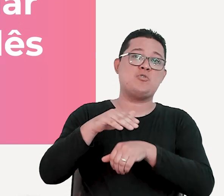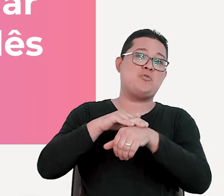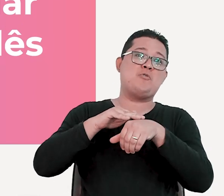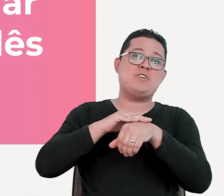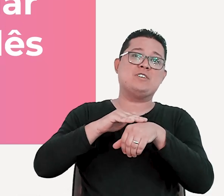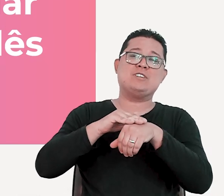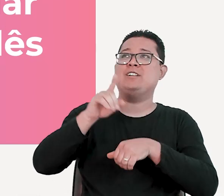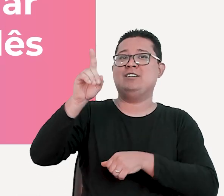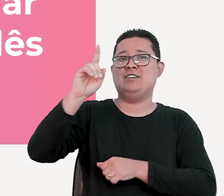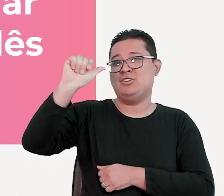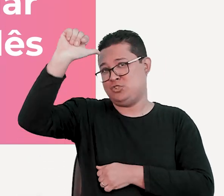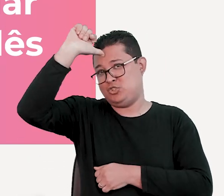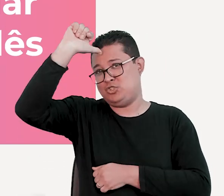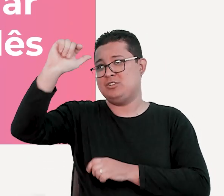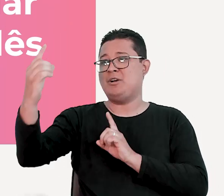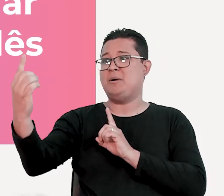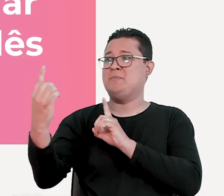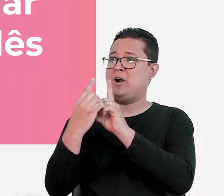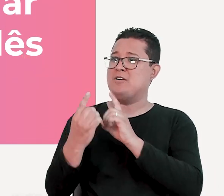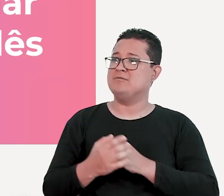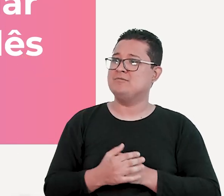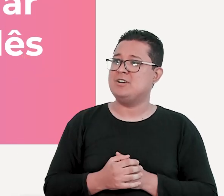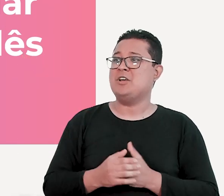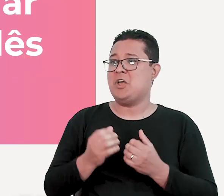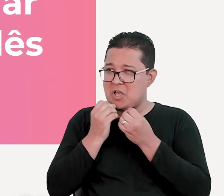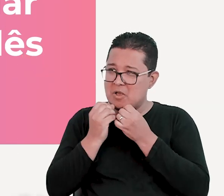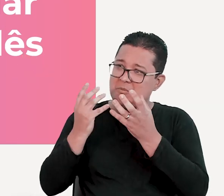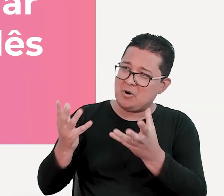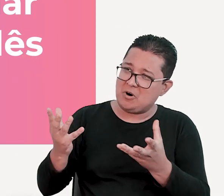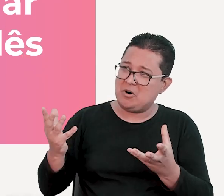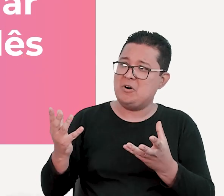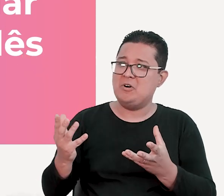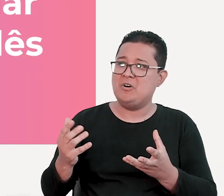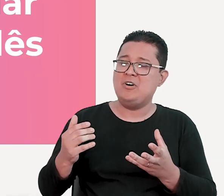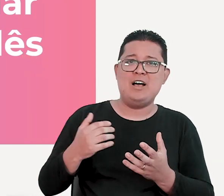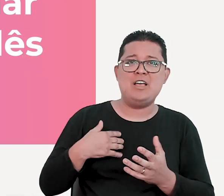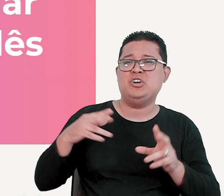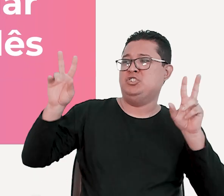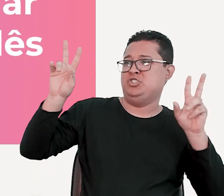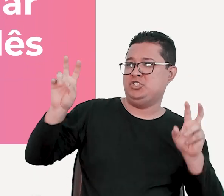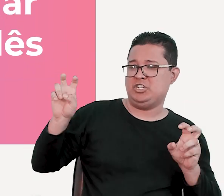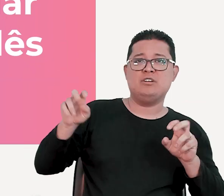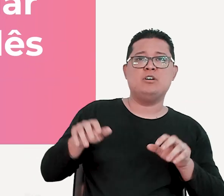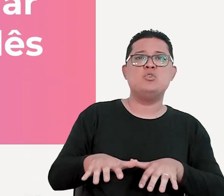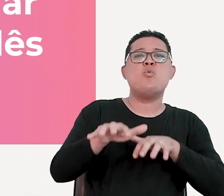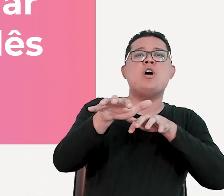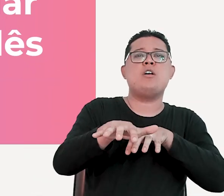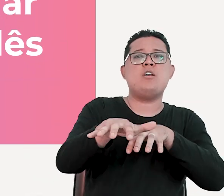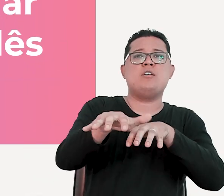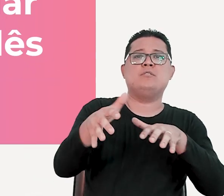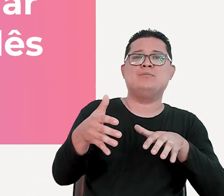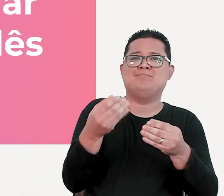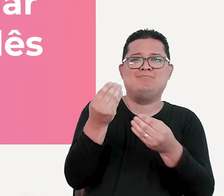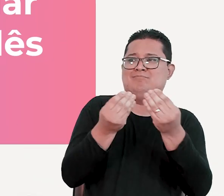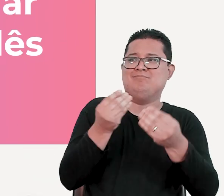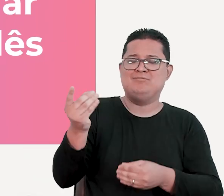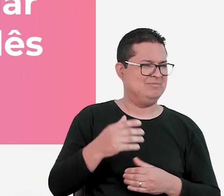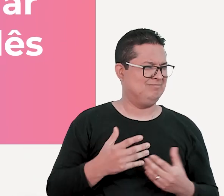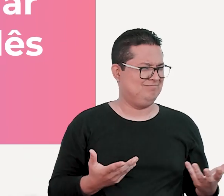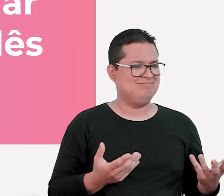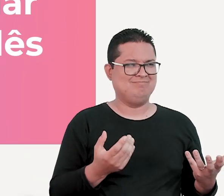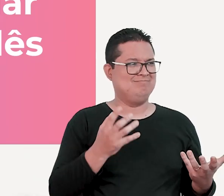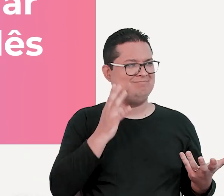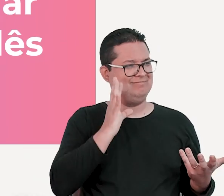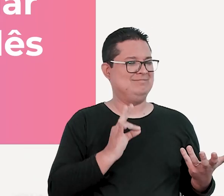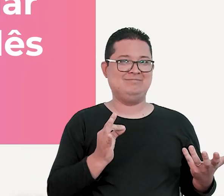Unido. Ele não vai entender a sua gíria, então não precisa. A gente conversa sempre na linguagem simples do inglês, que é o mais fácil, mais básico e